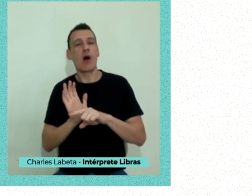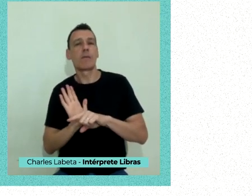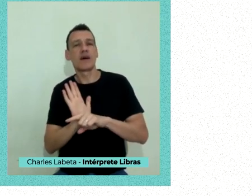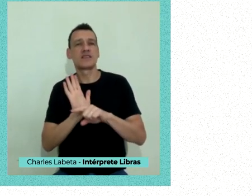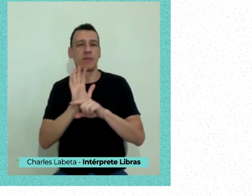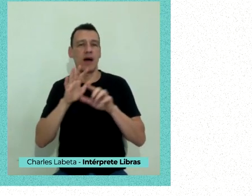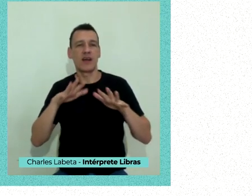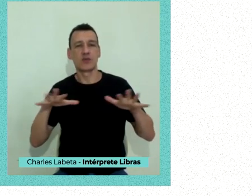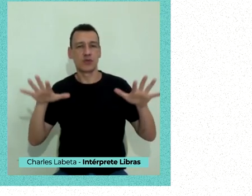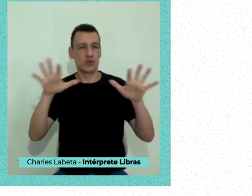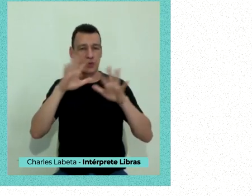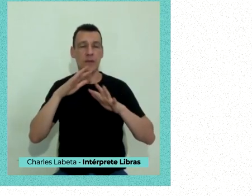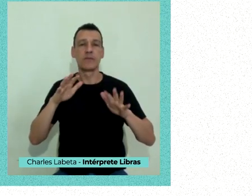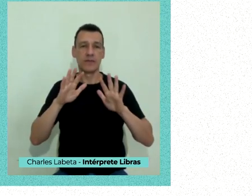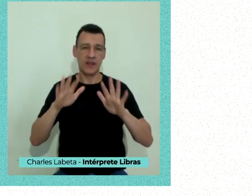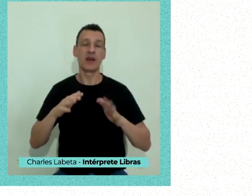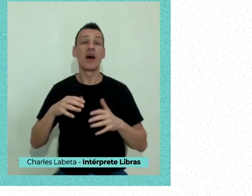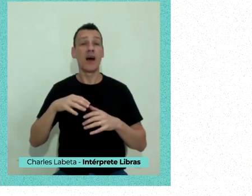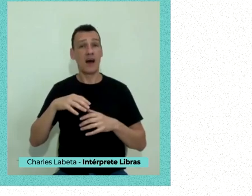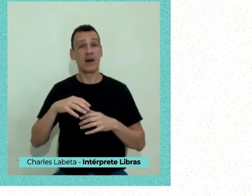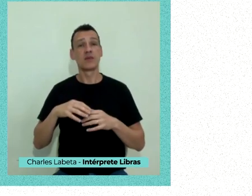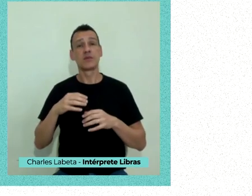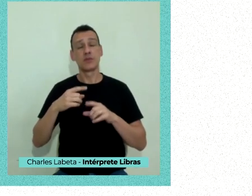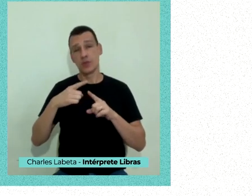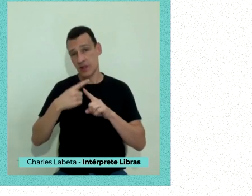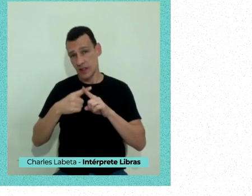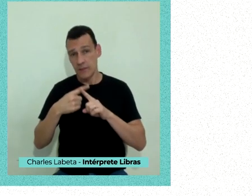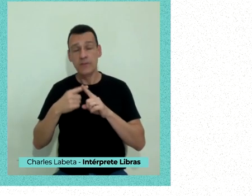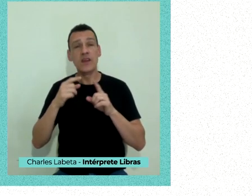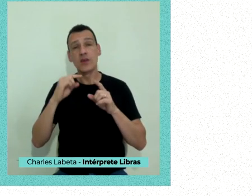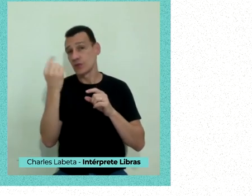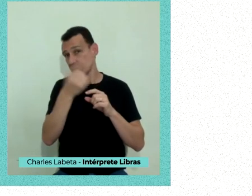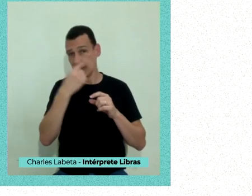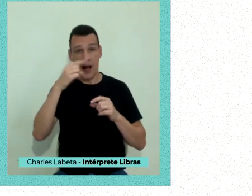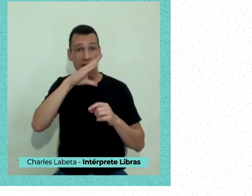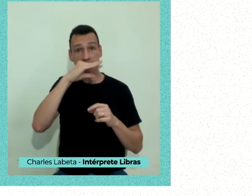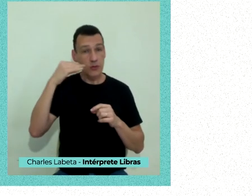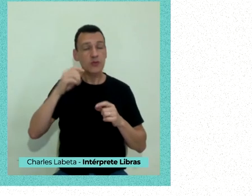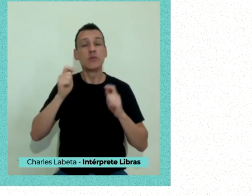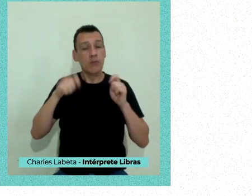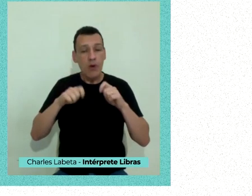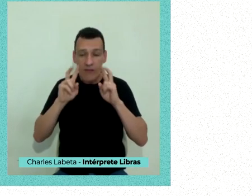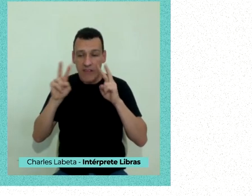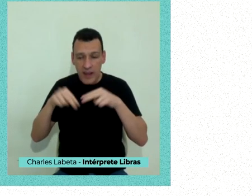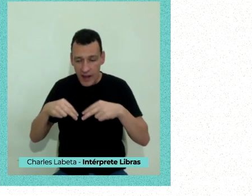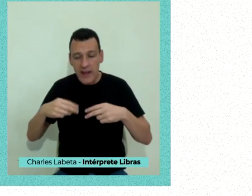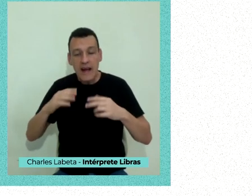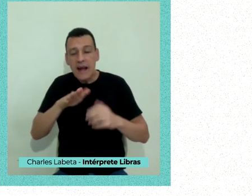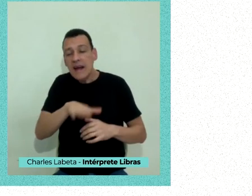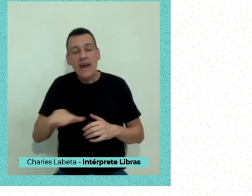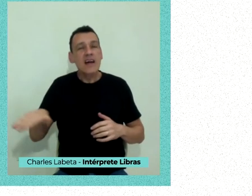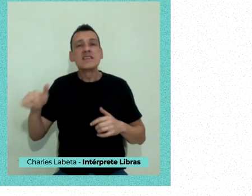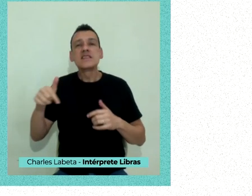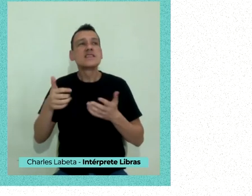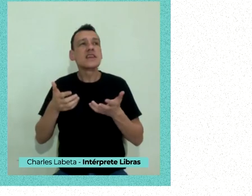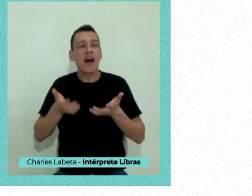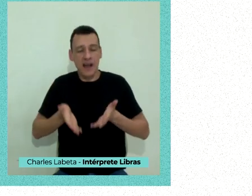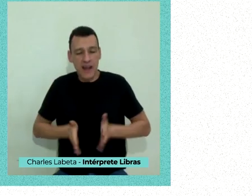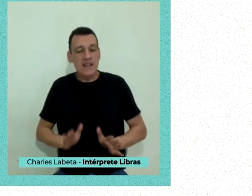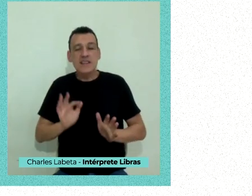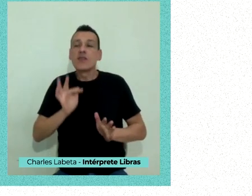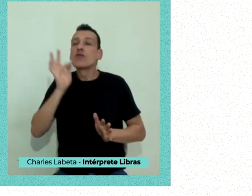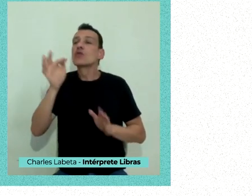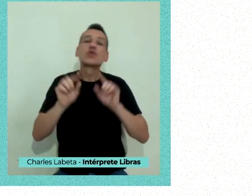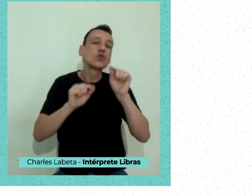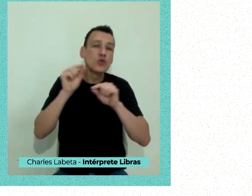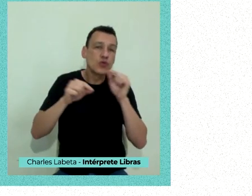conseguem vislumbrar e ver quais são os propósitos dessas crianças no mundo. E a partir desses